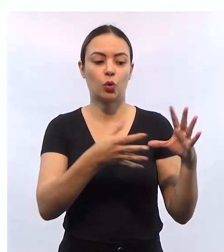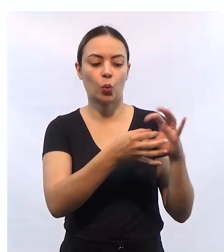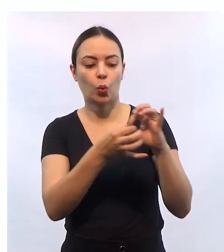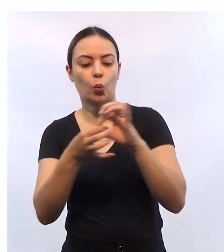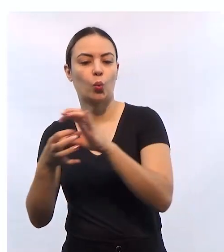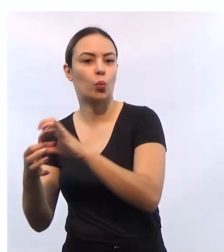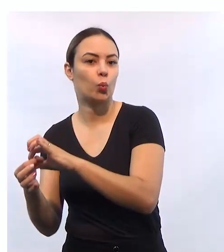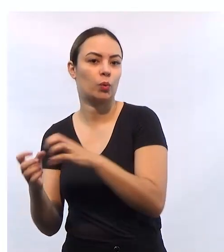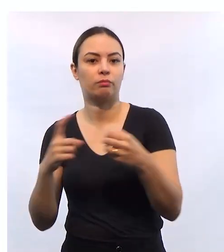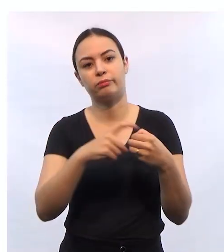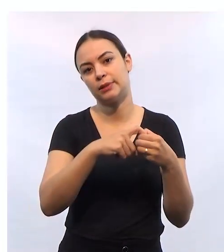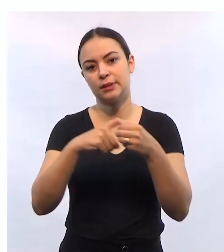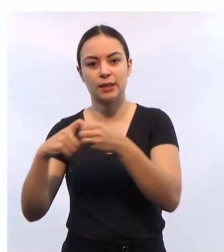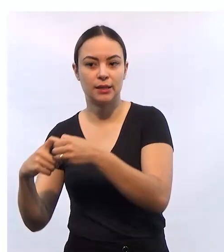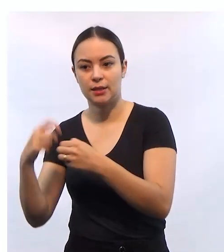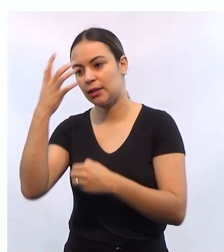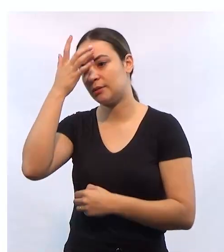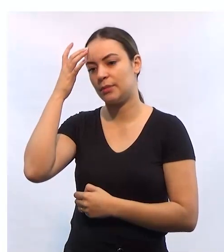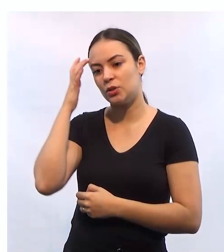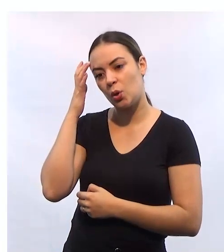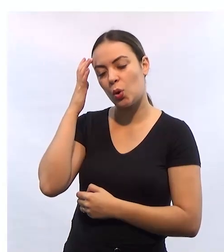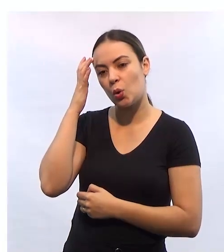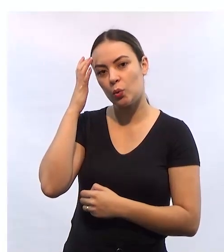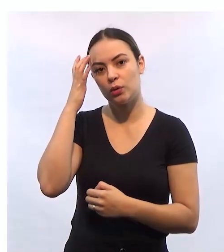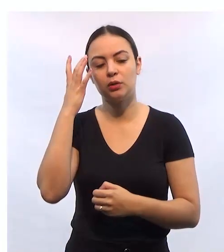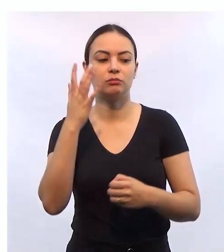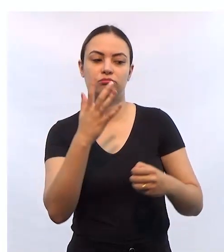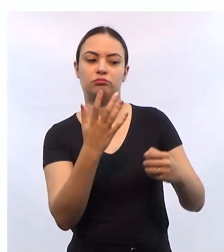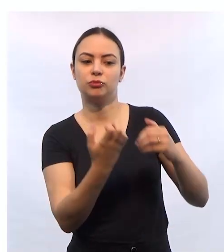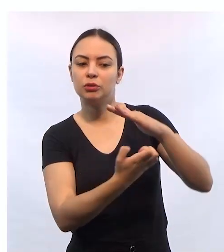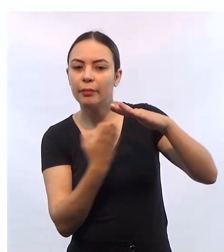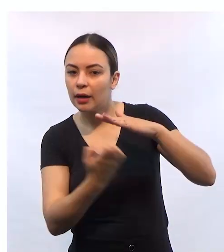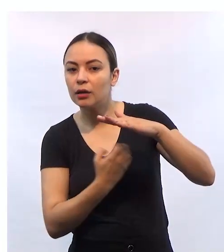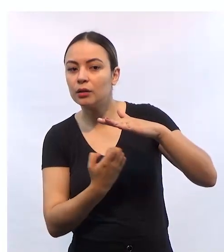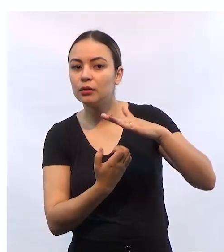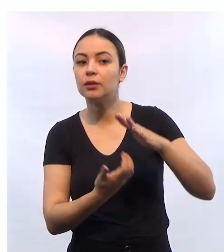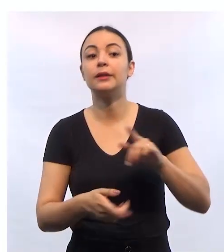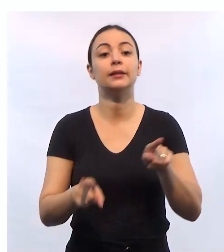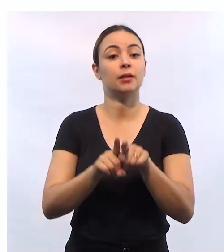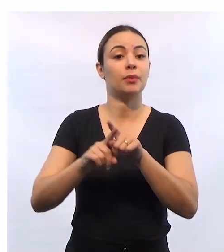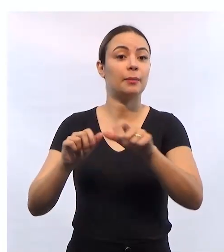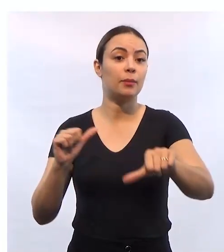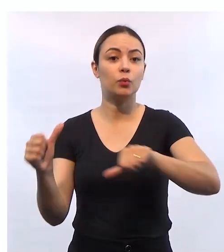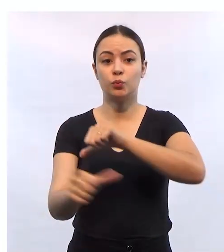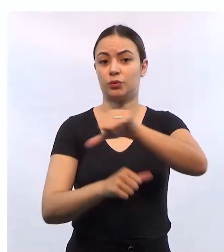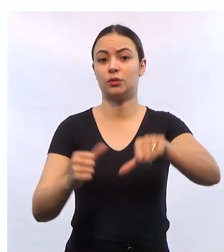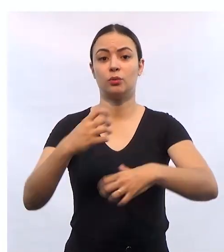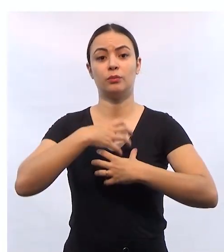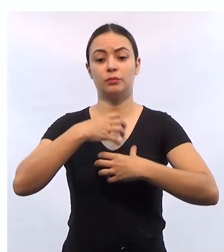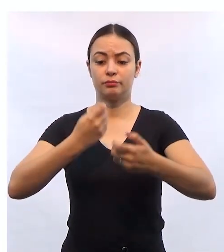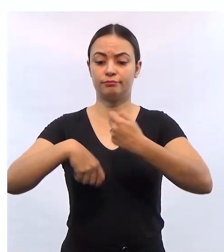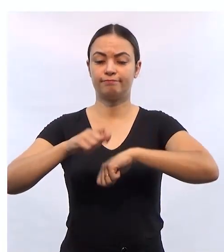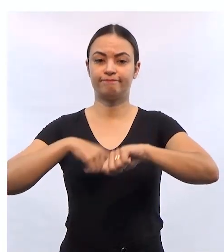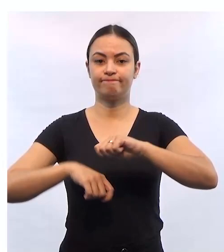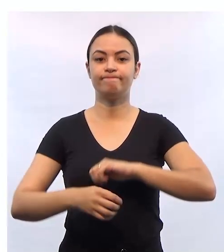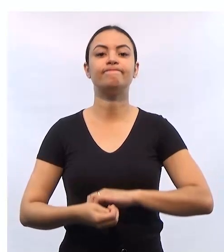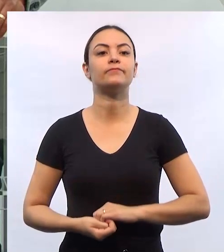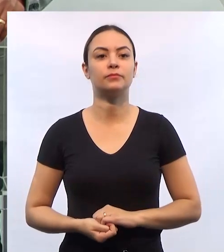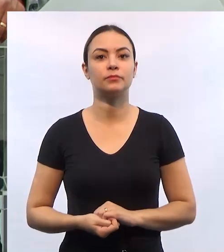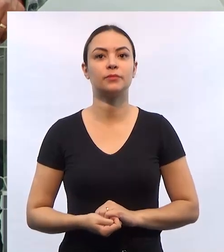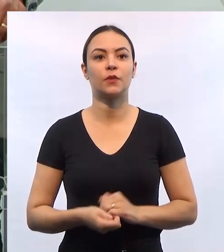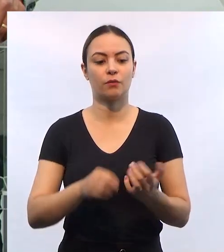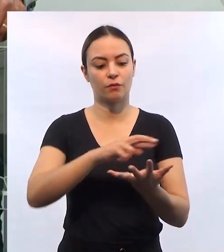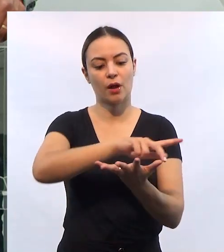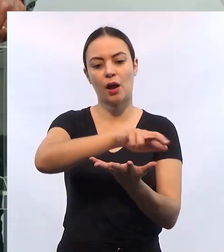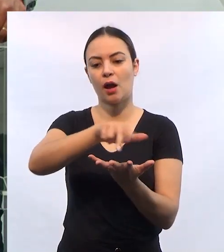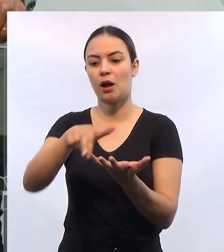as atividades e pessoas e também as mudanças no comportamento administrativo. São muitos os fatores